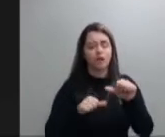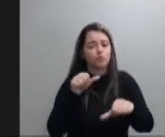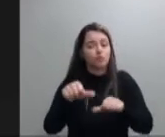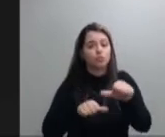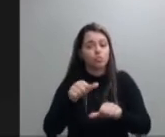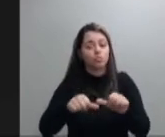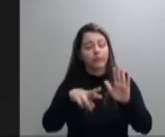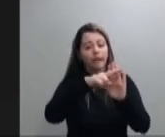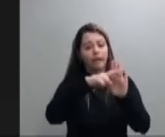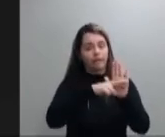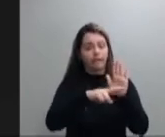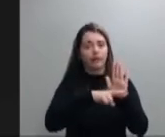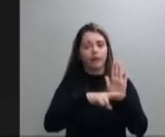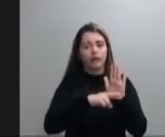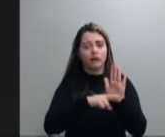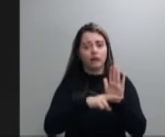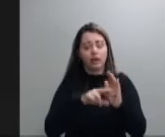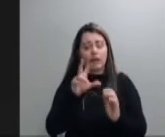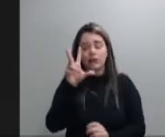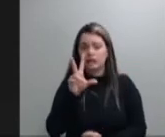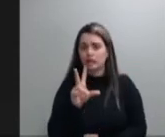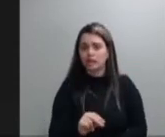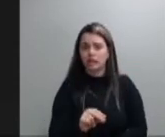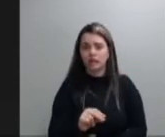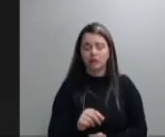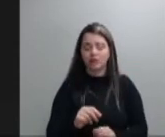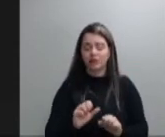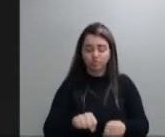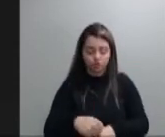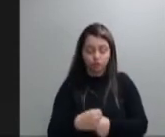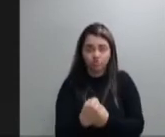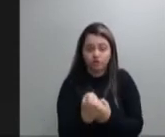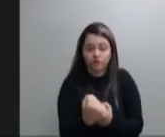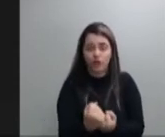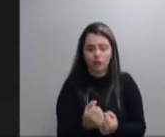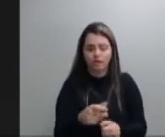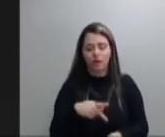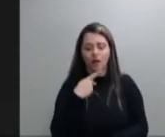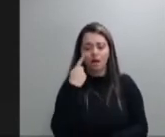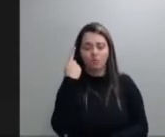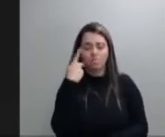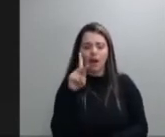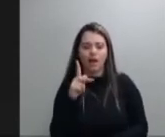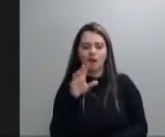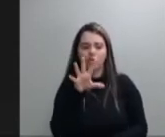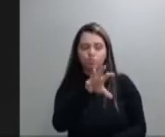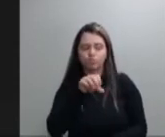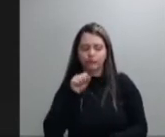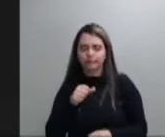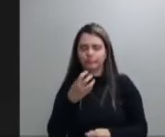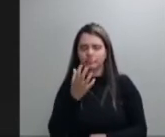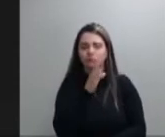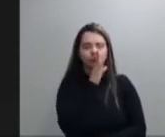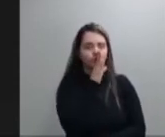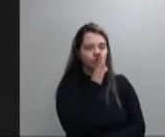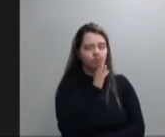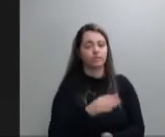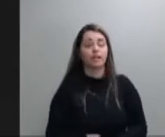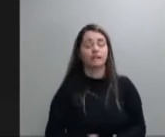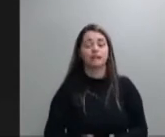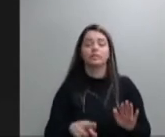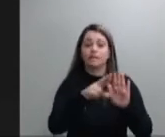estabelecidas não se revestem de força a subtrair a vinculação às regras anteriormente